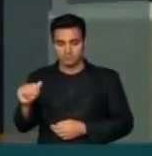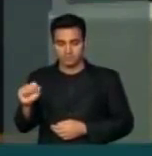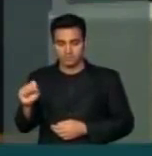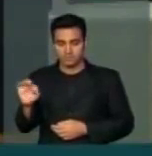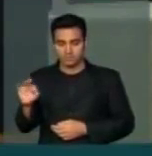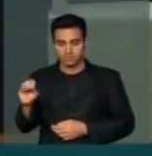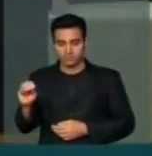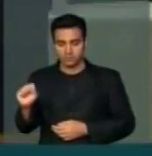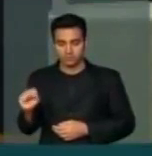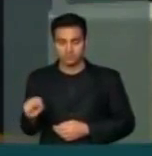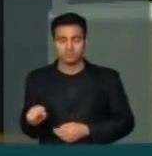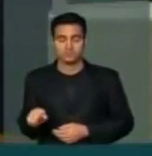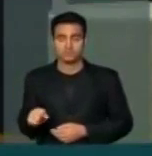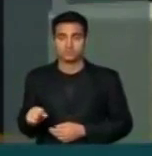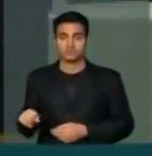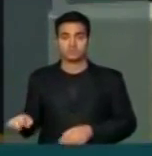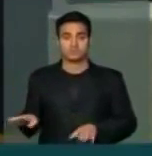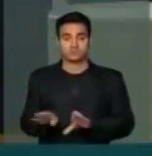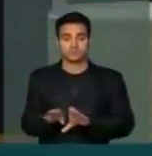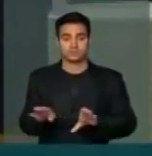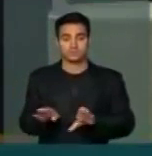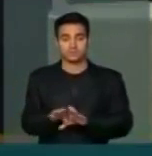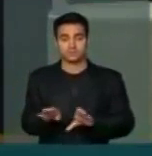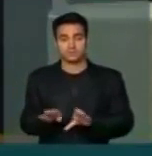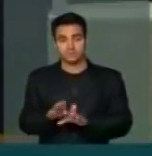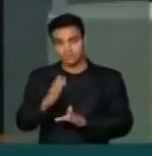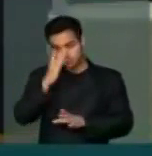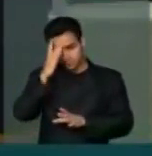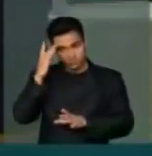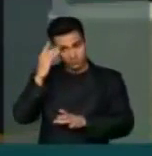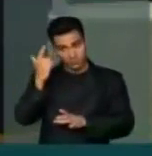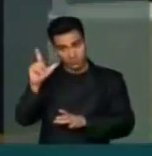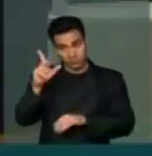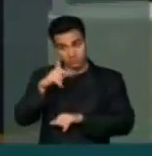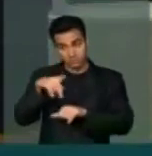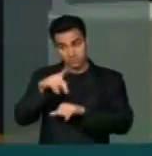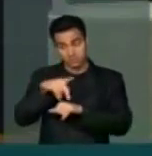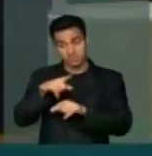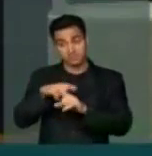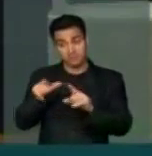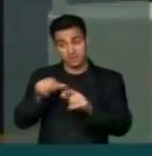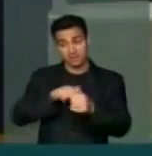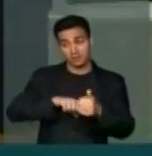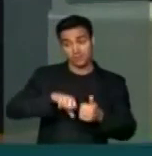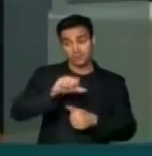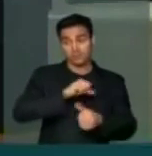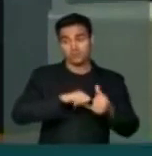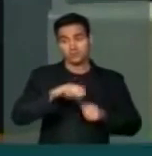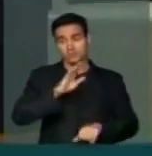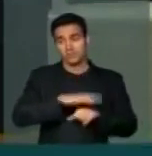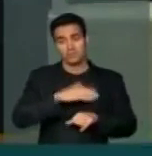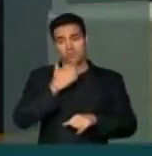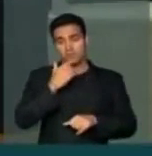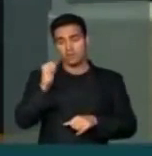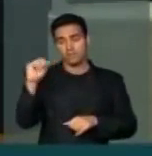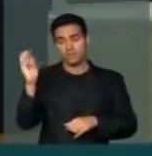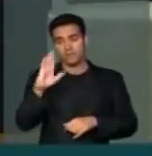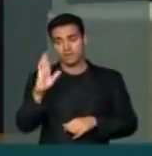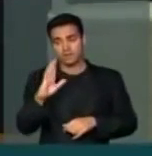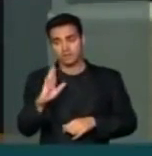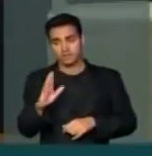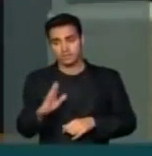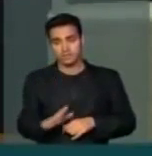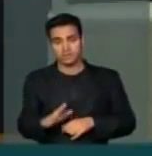saudações a um estrangeiro que se tornou um dos maiores brasileiros e nordestinos das